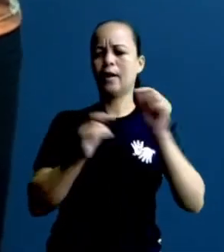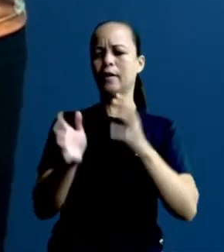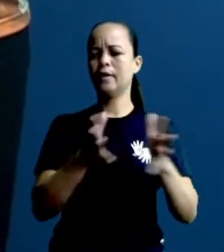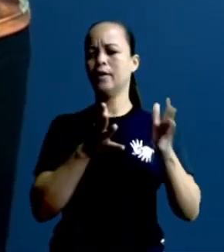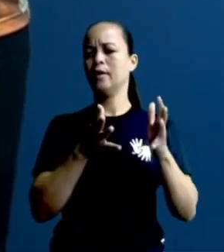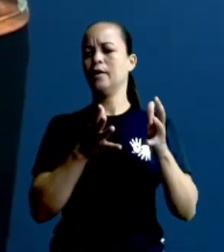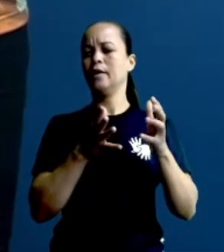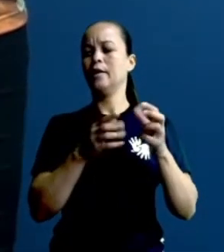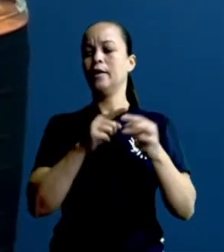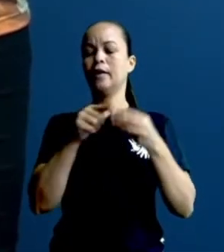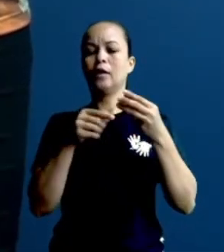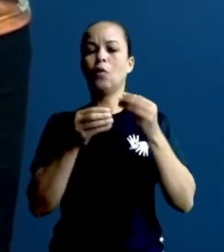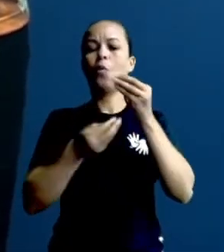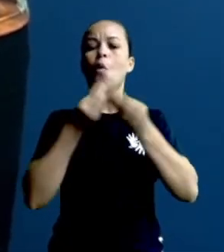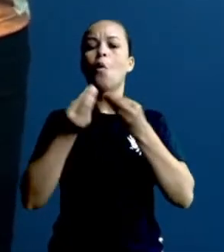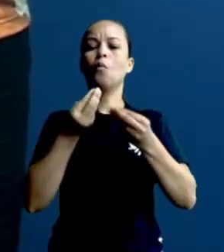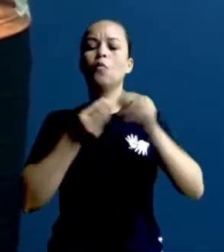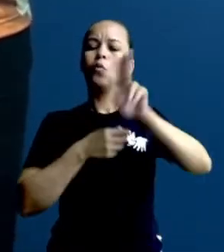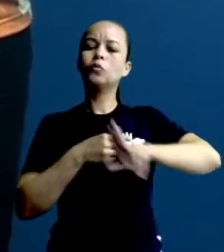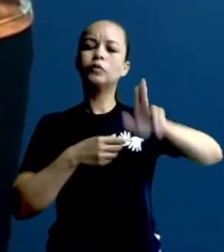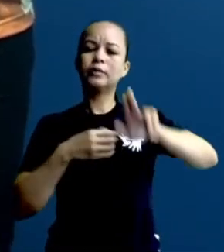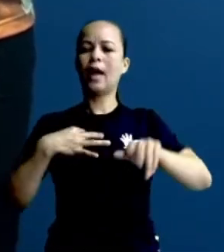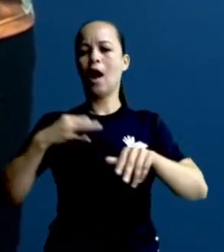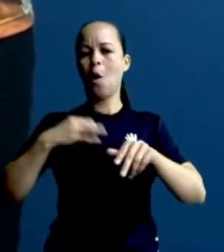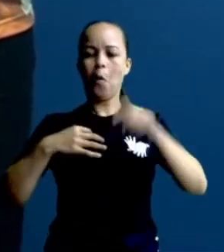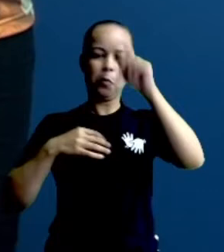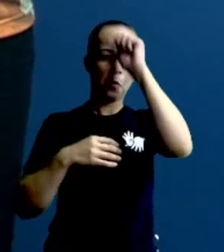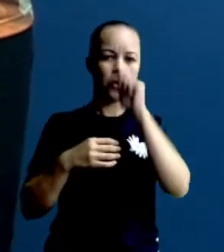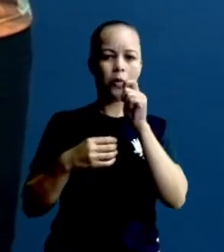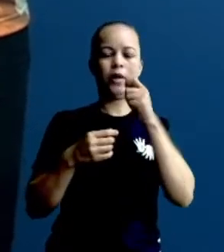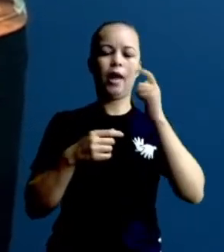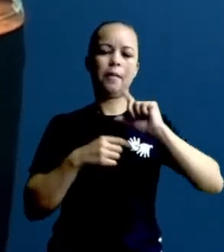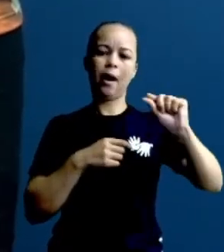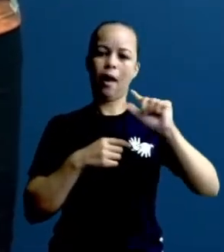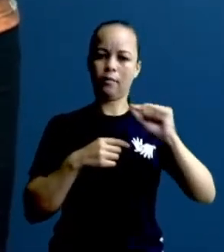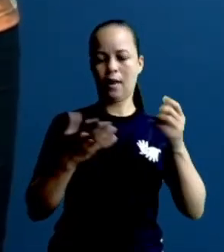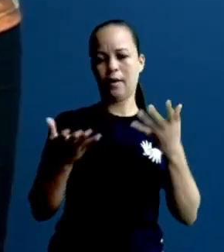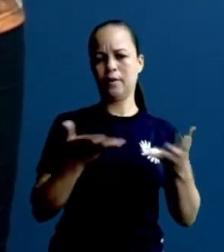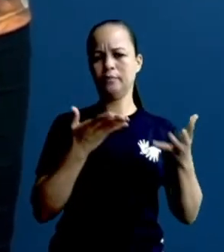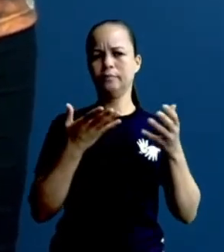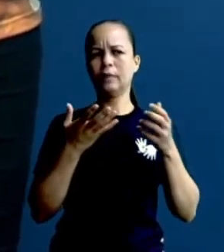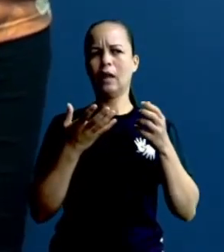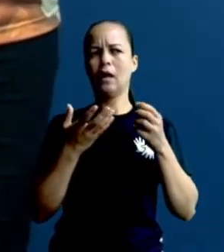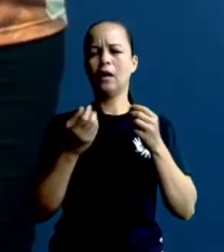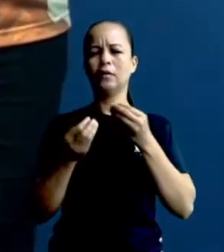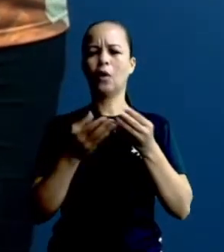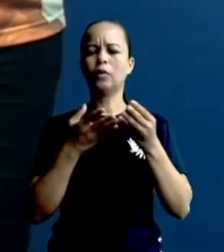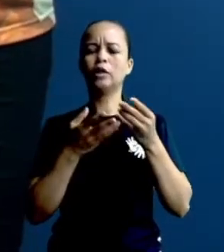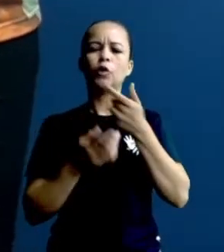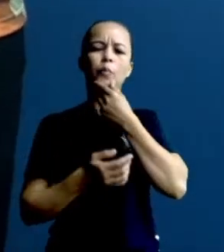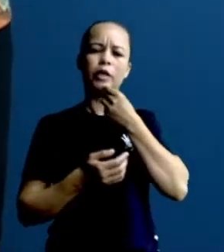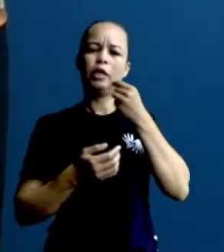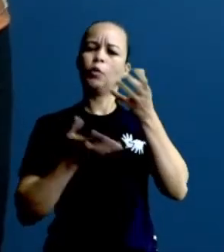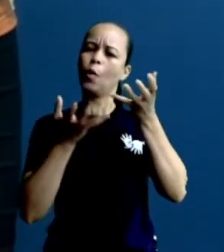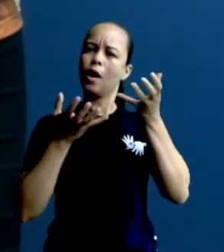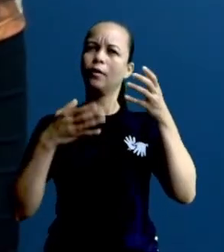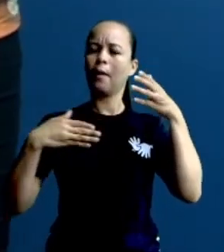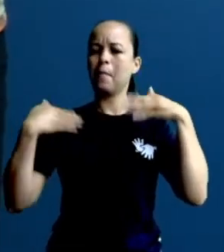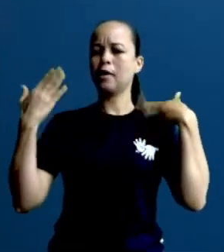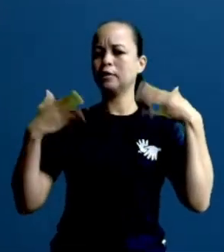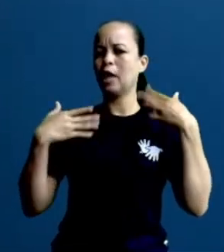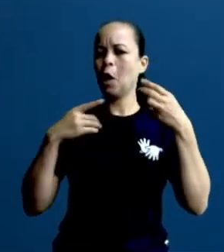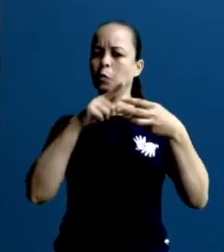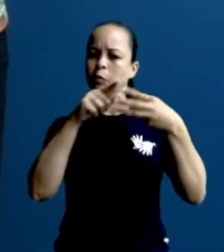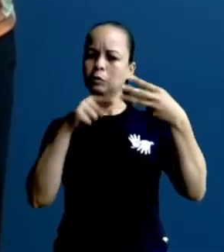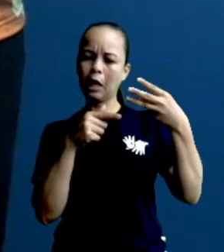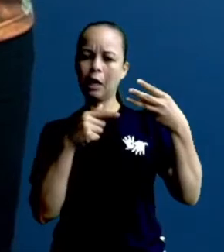quero saber aqui a forma de calcular, e aí eu venho com esse problema em que Júlio está querendo lá passear e ele tem 3